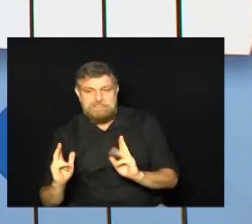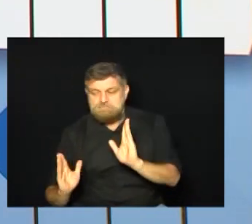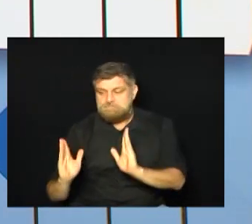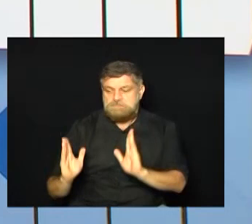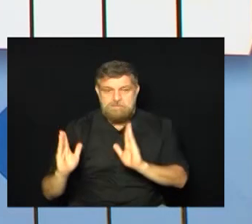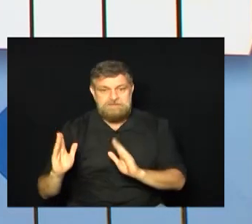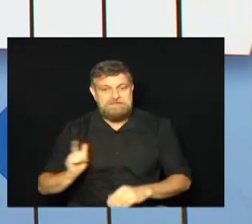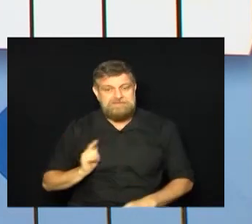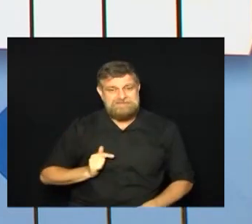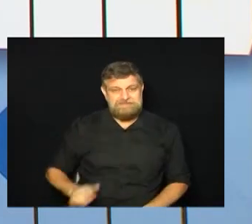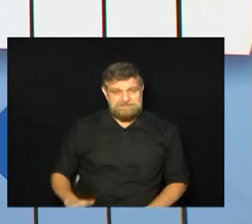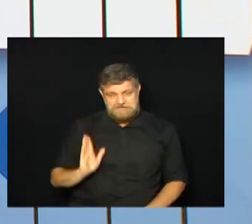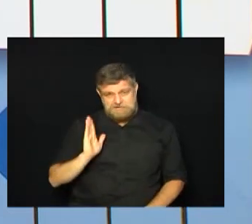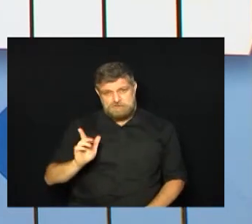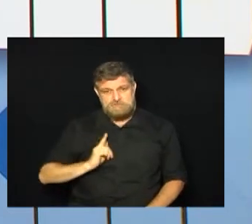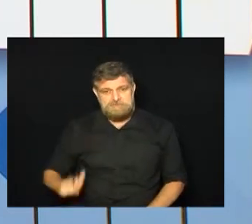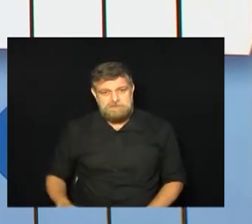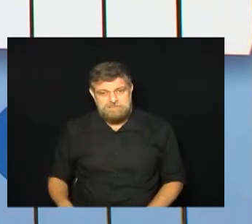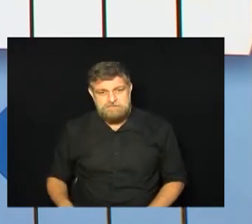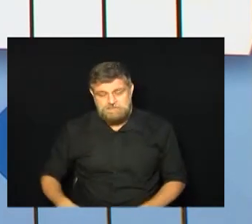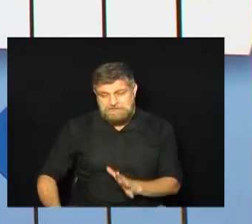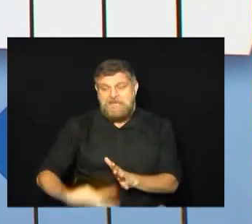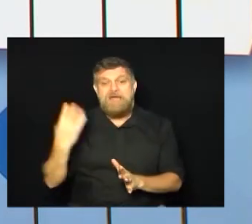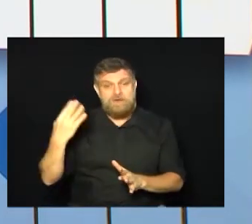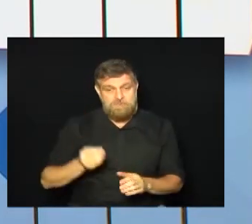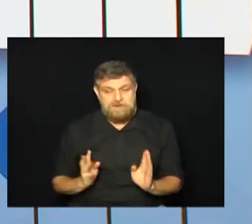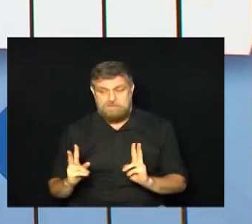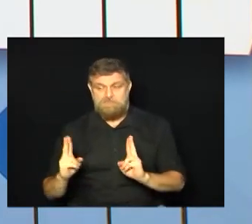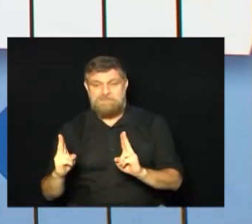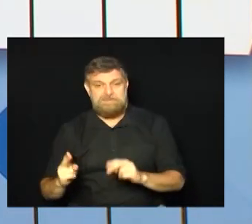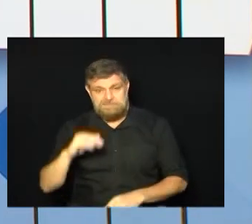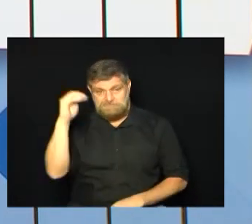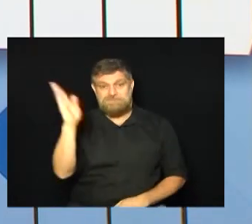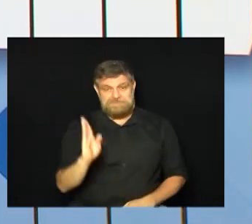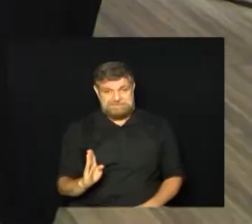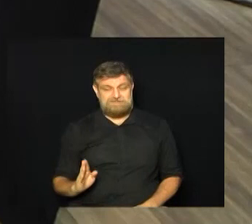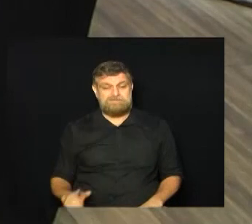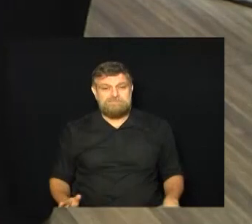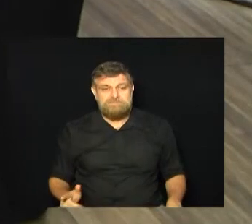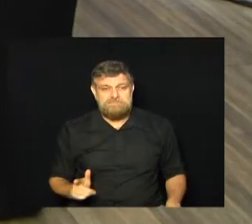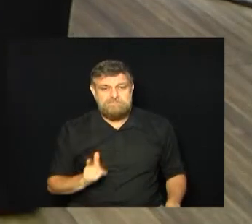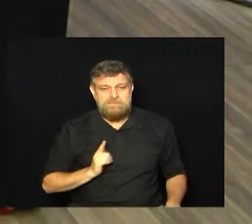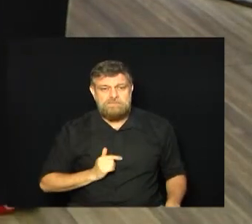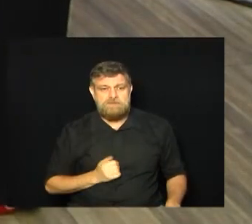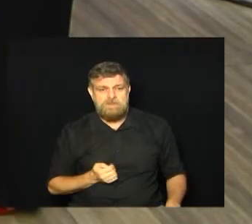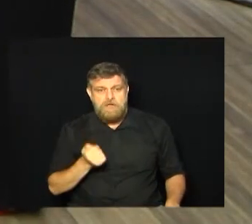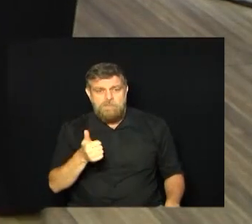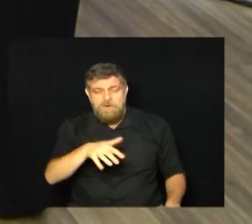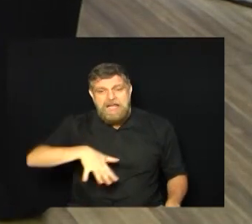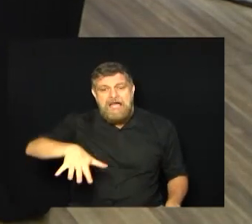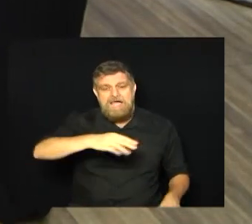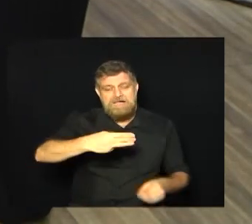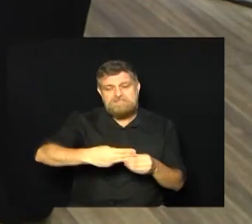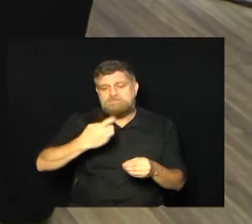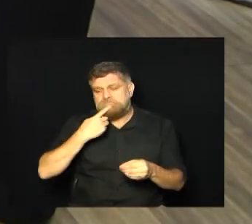nova, digamos que já é chamada de a quarta onda da pandemia aqui no Brasil. Mirna Abreu, vamos falar um pouquinho sobre a nossa região agora